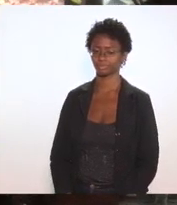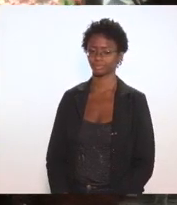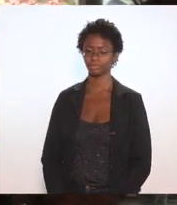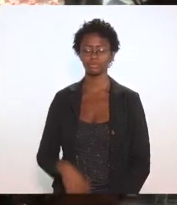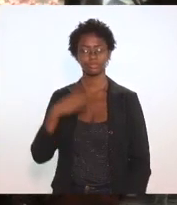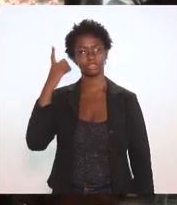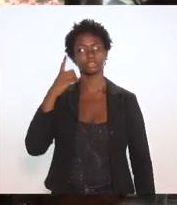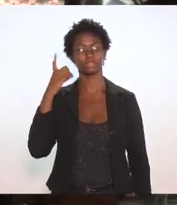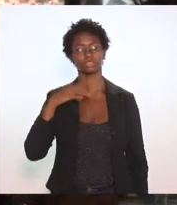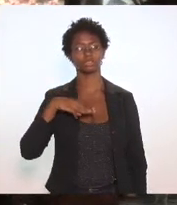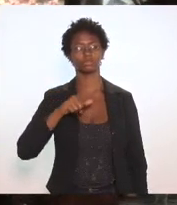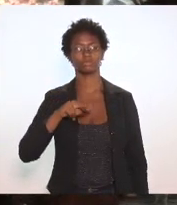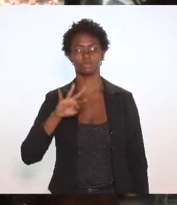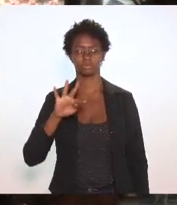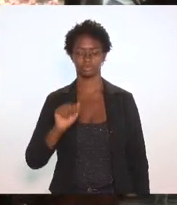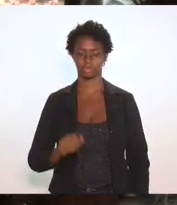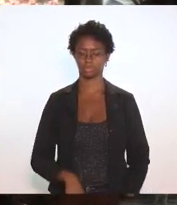Rocha.